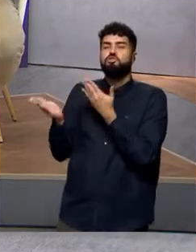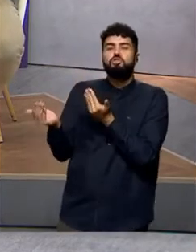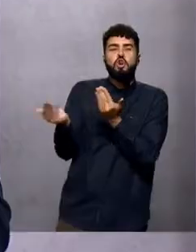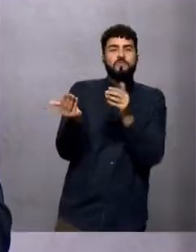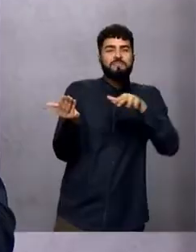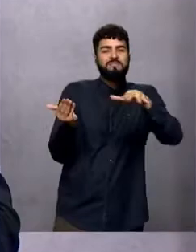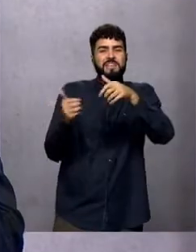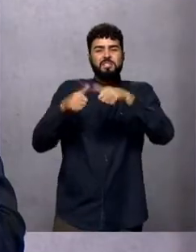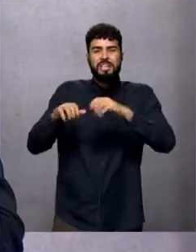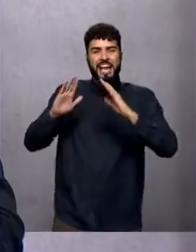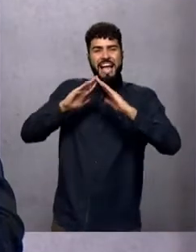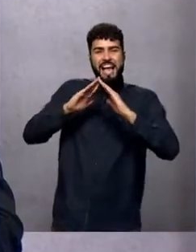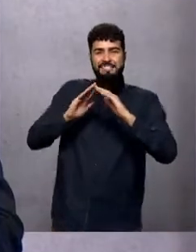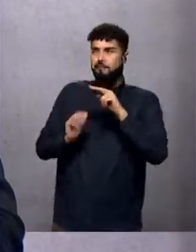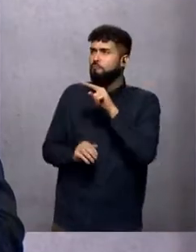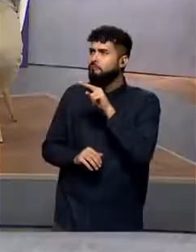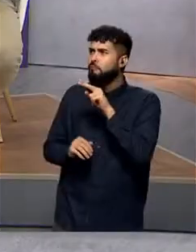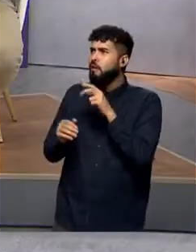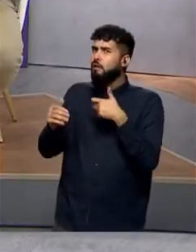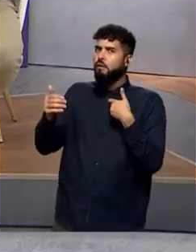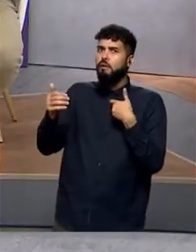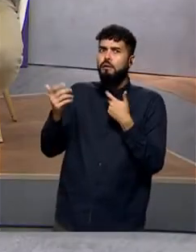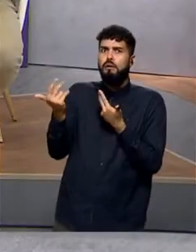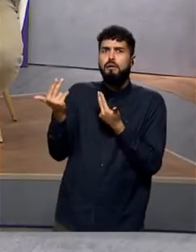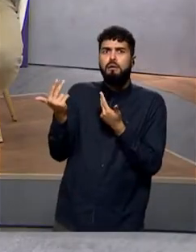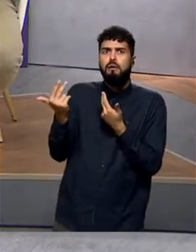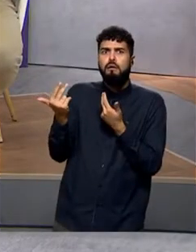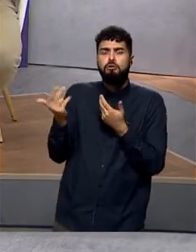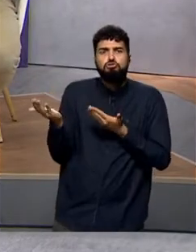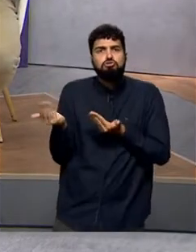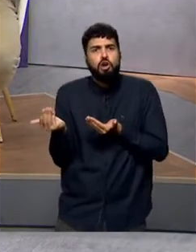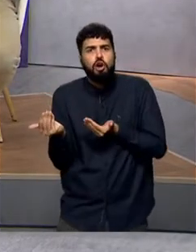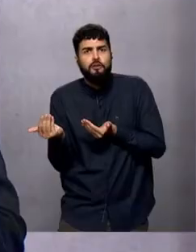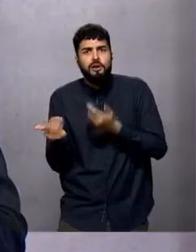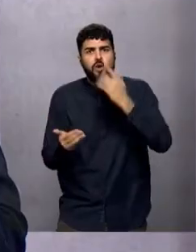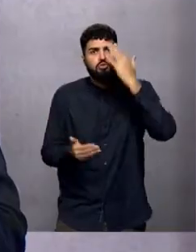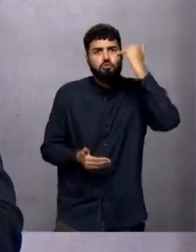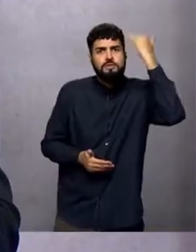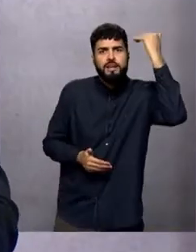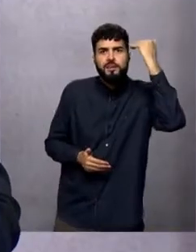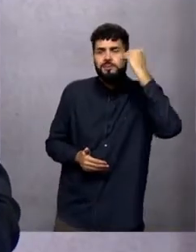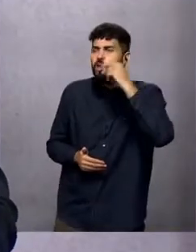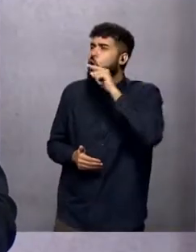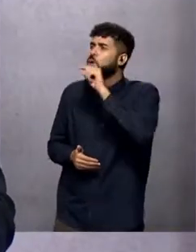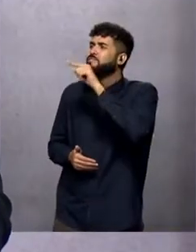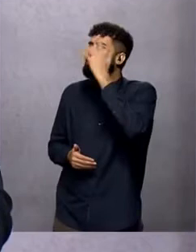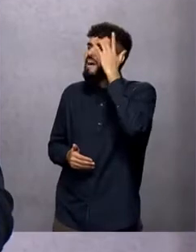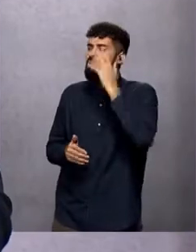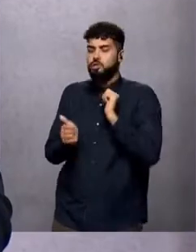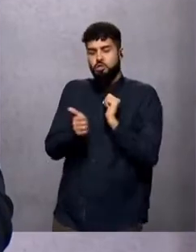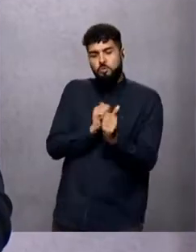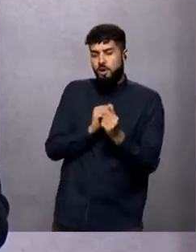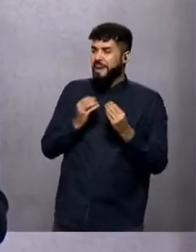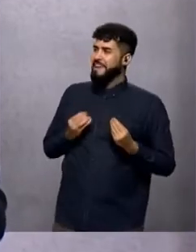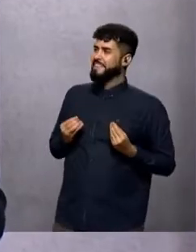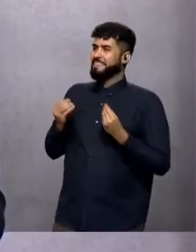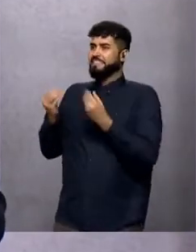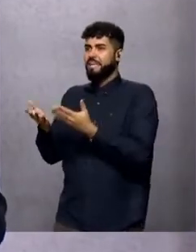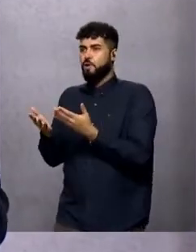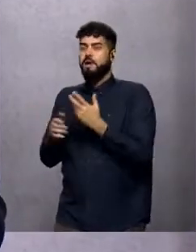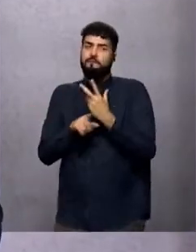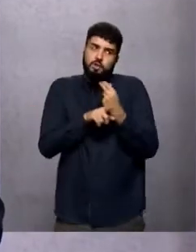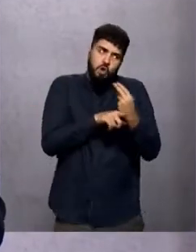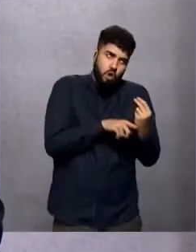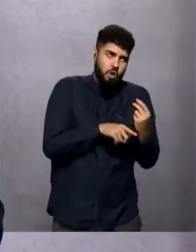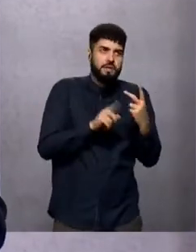casa né Tá vendo em você um jovem de 22 anos e sucesso Olimpíadas que que os Portes te deu além de